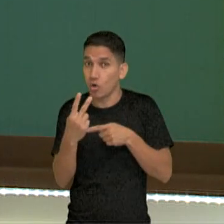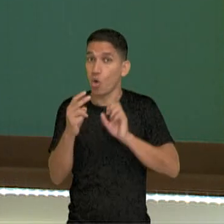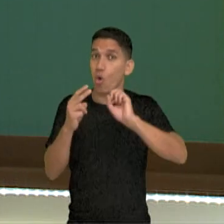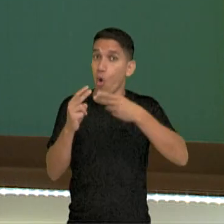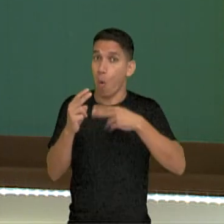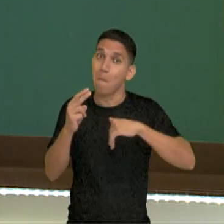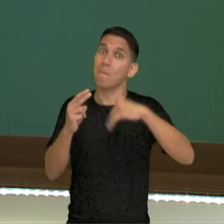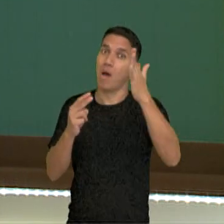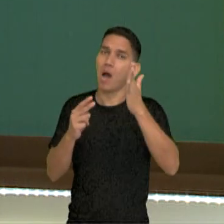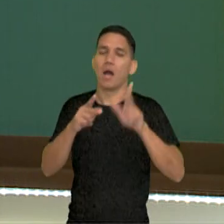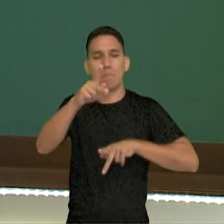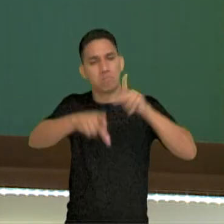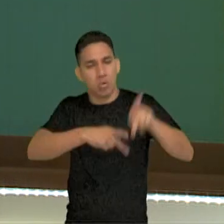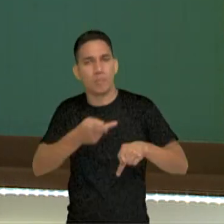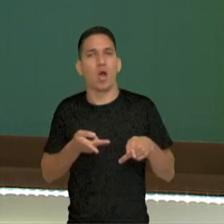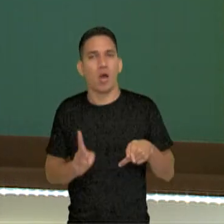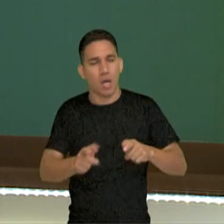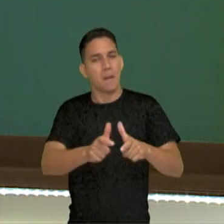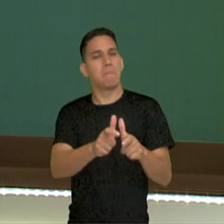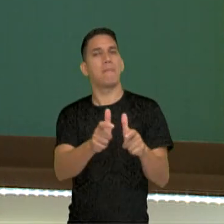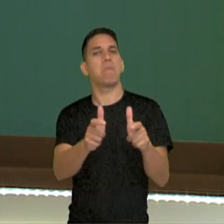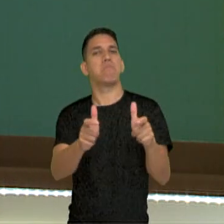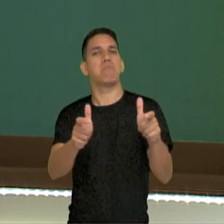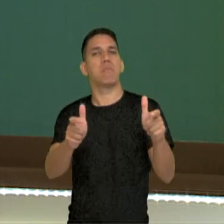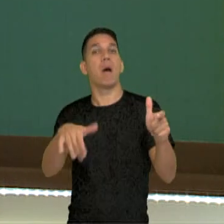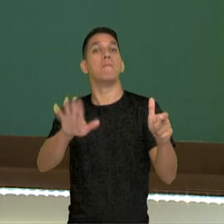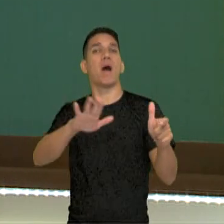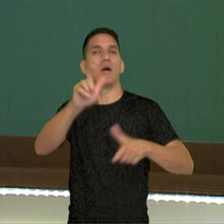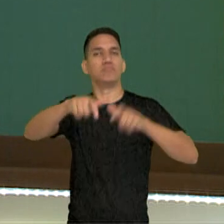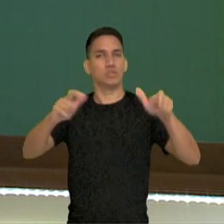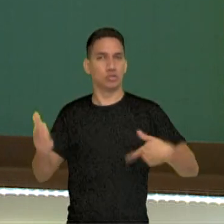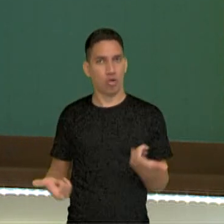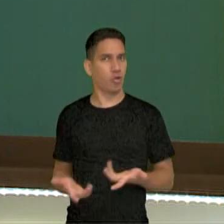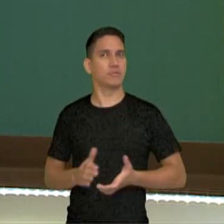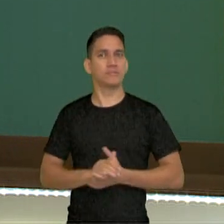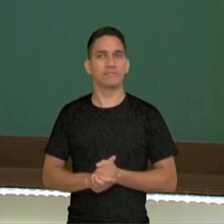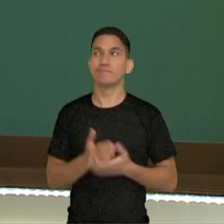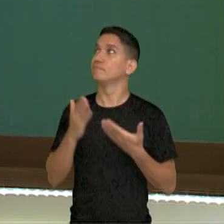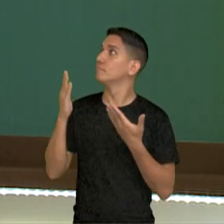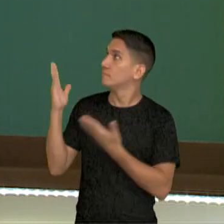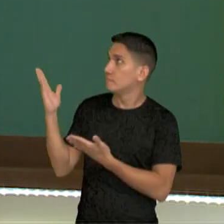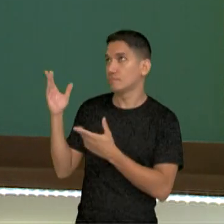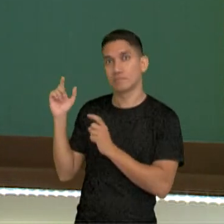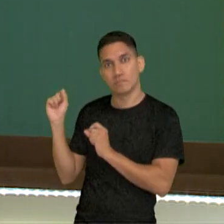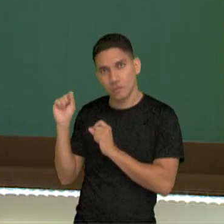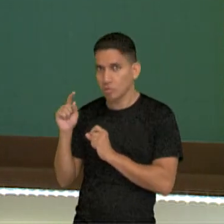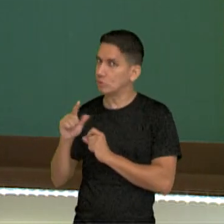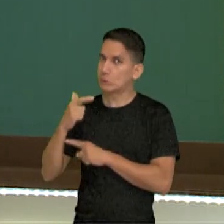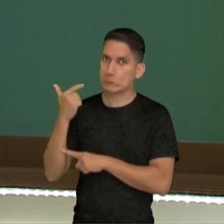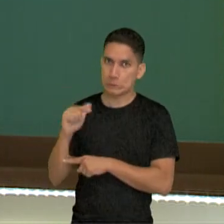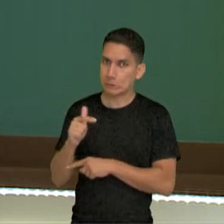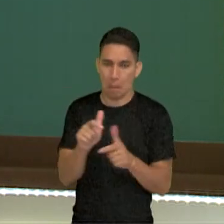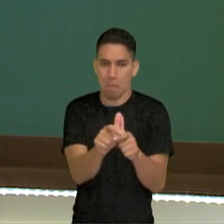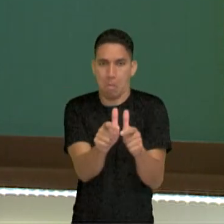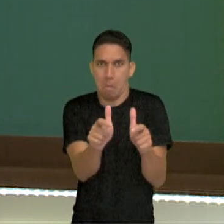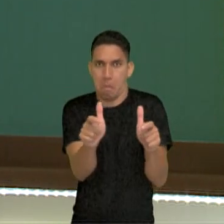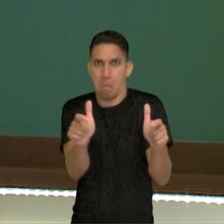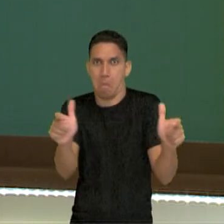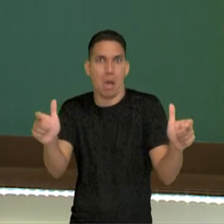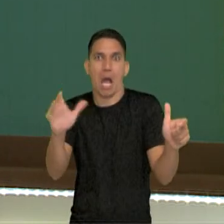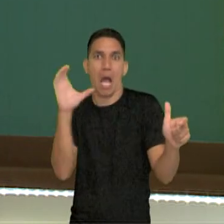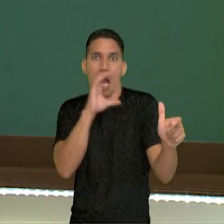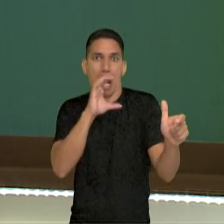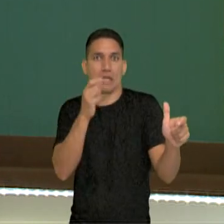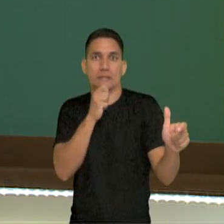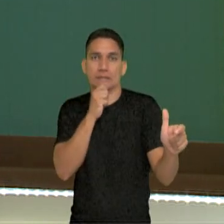população seja reposta, aumente a quantidade de pessoas de forma significativa. Nesse caso aqui, já não há um aumento significativo de